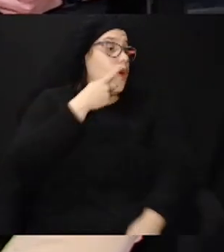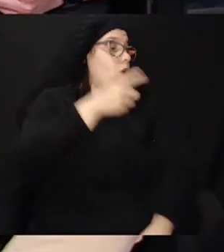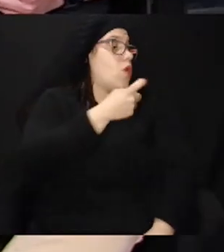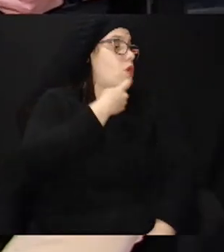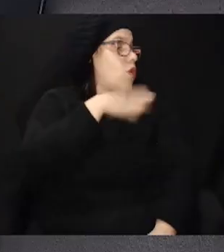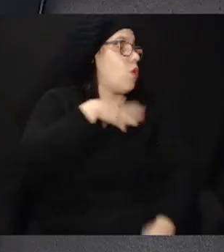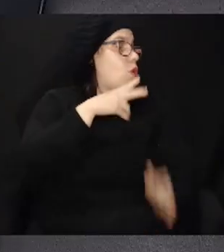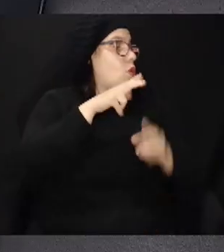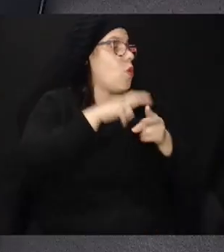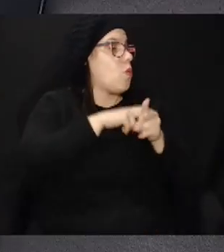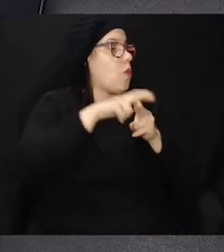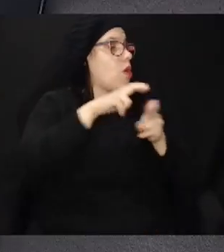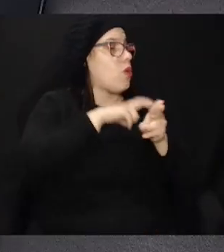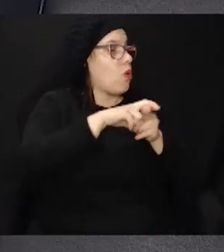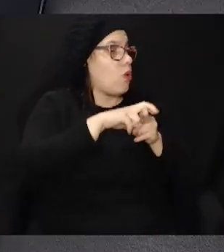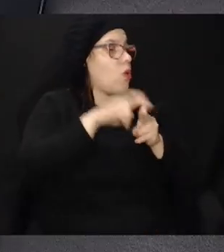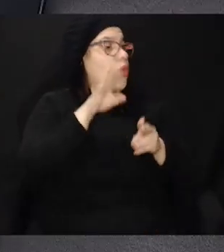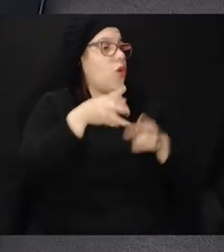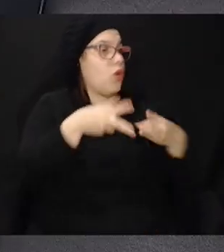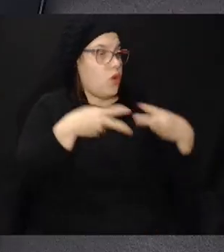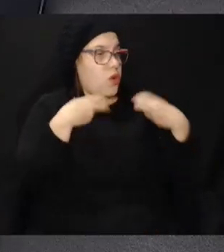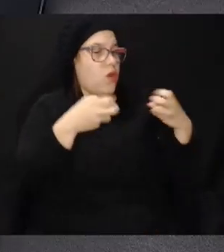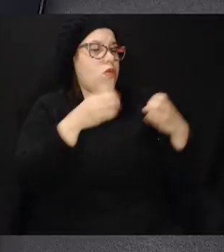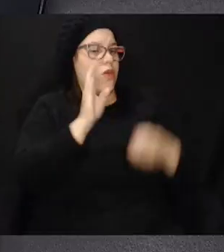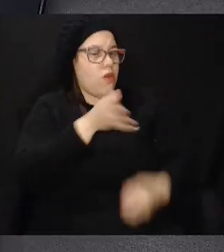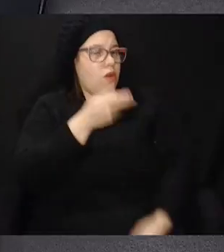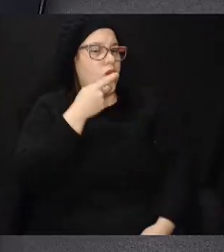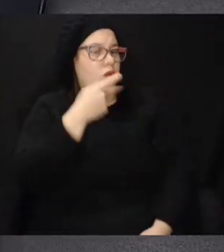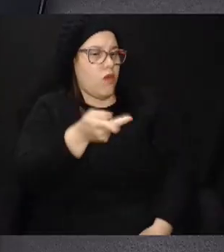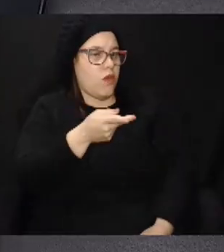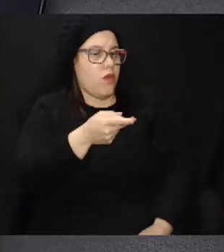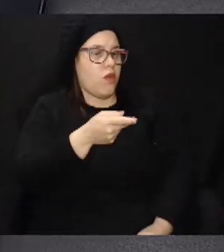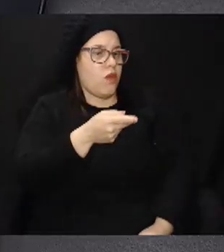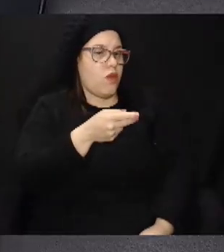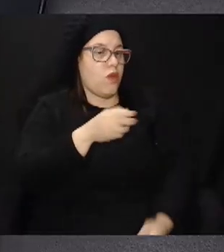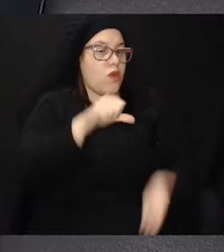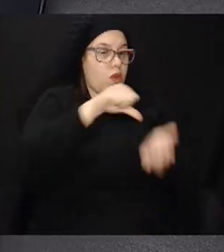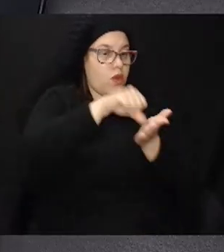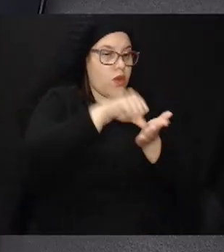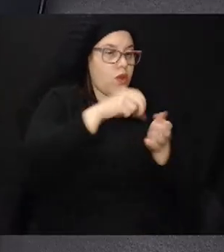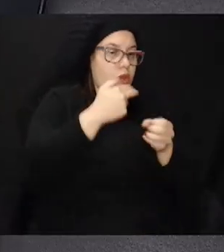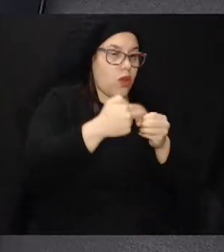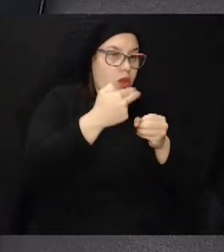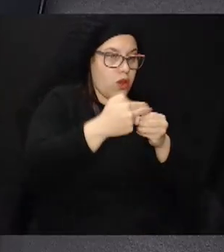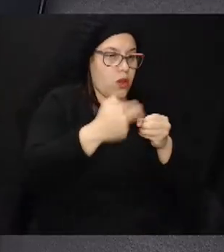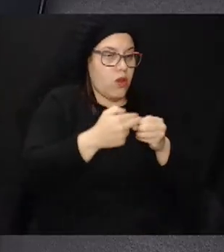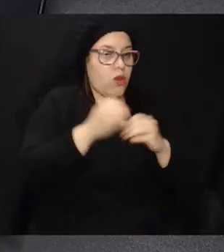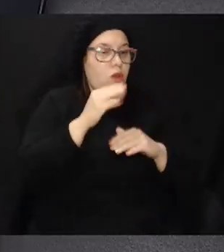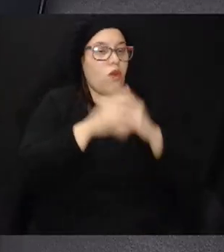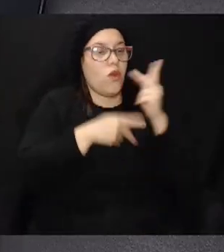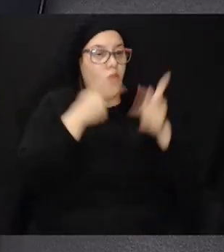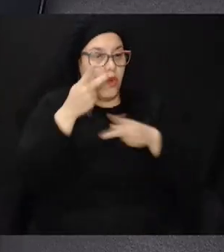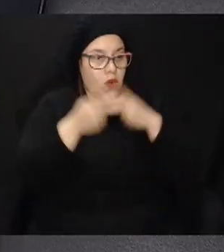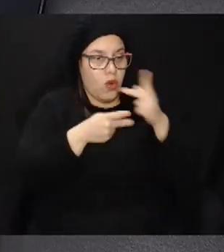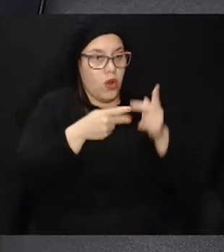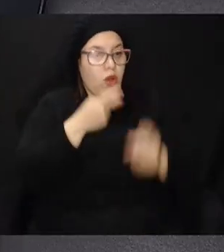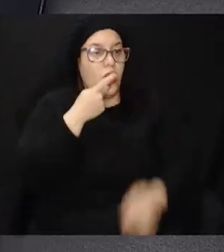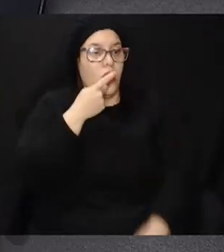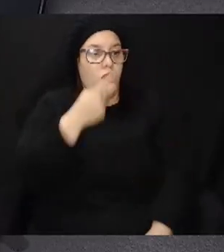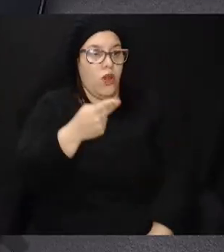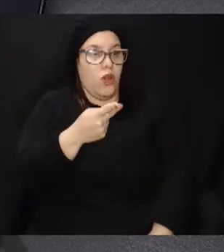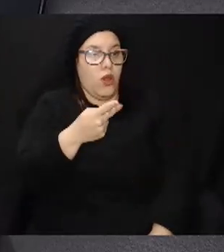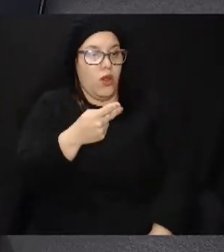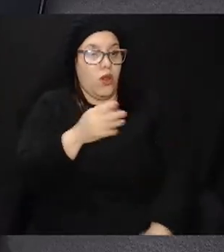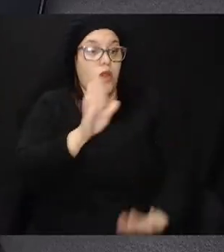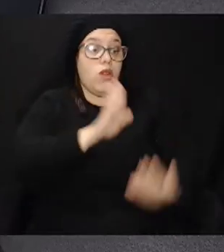metrô, a gente já percebeu, e eu falo isso, eu estive com o reitor da Unicamp e tratamos disso, e ele mesmo citou, né? Mas tem que tomar cuidado